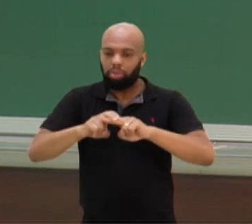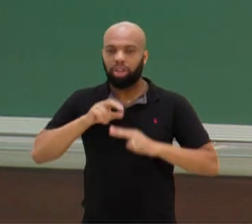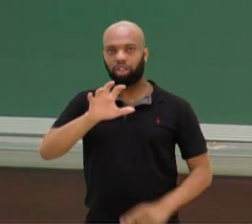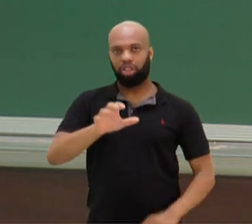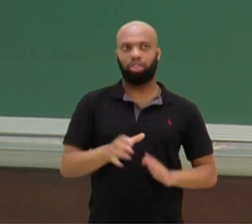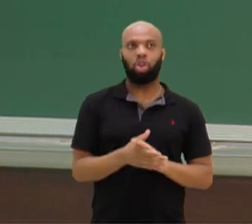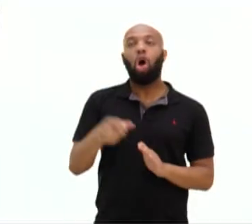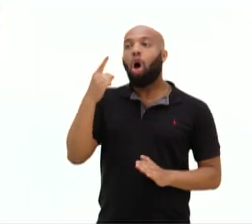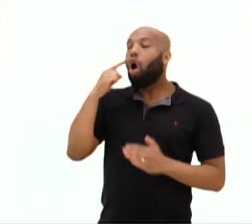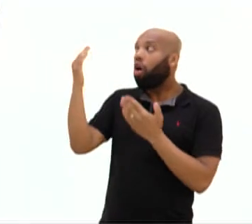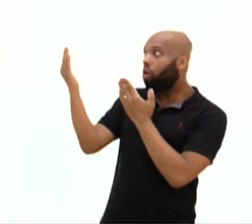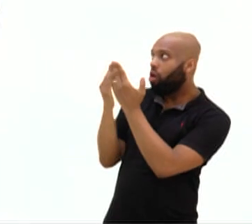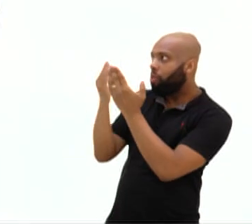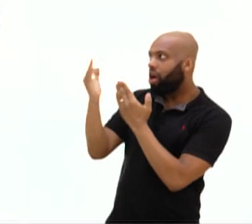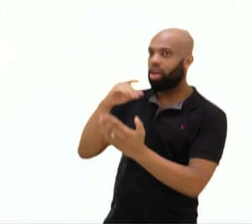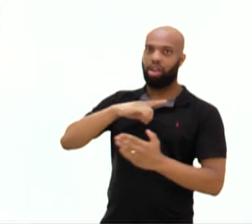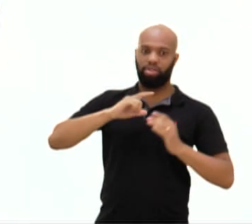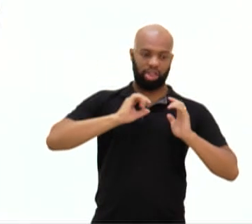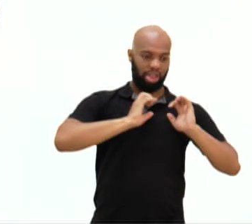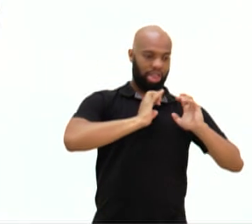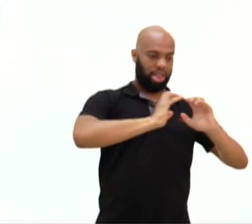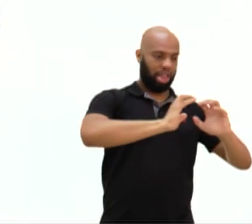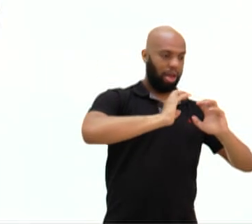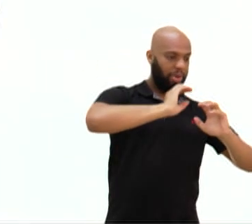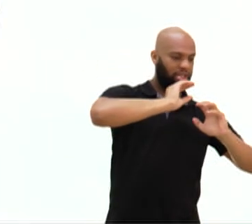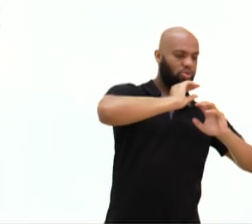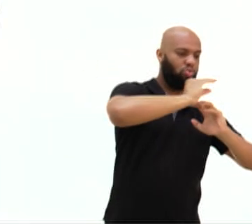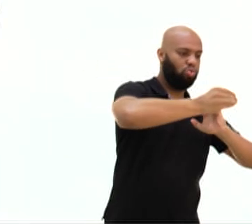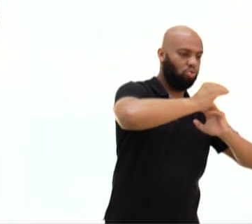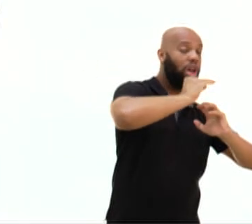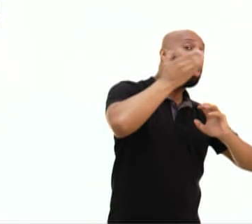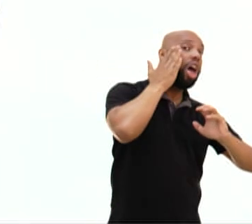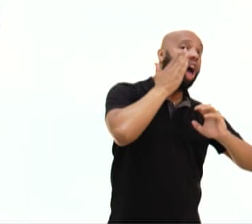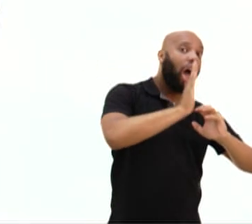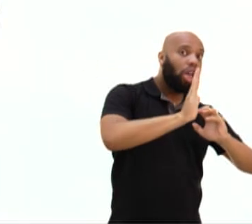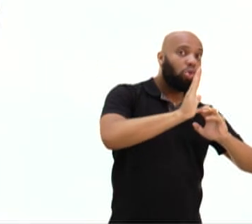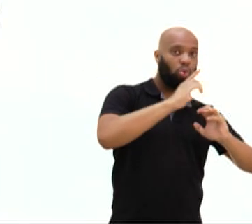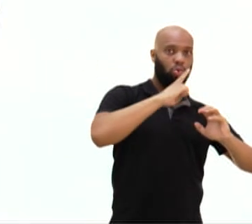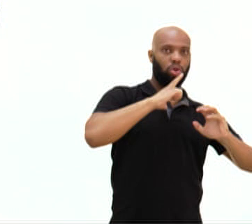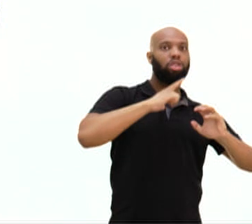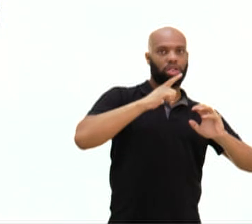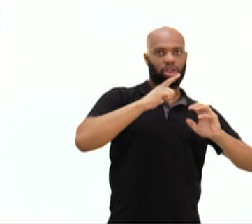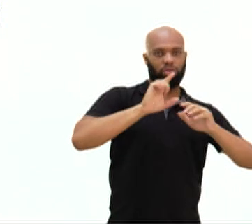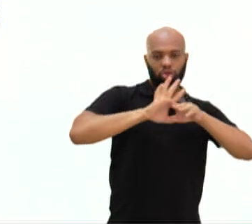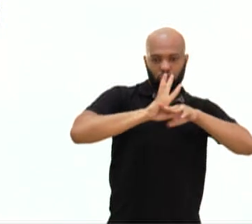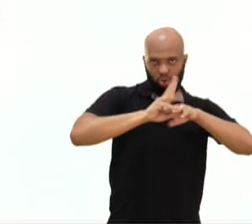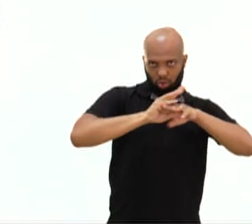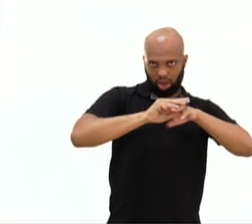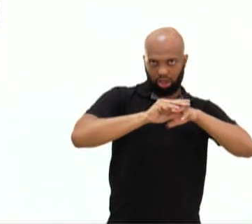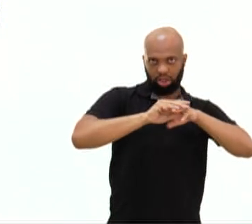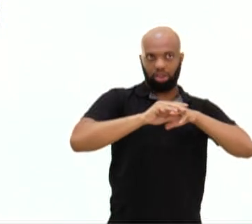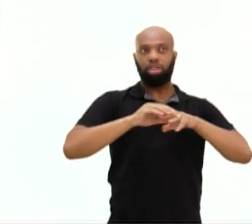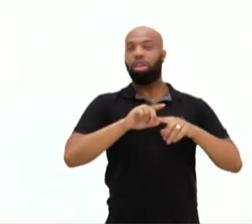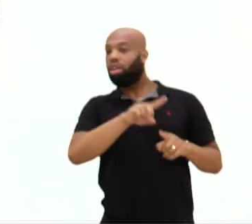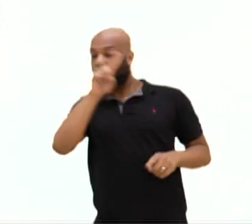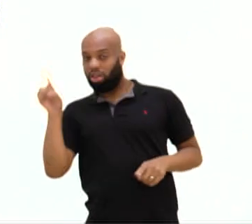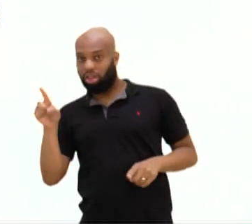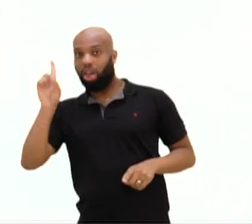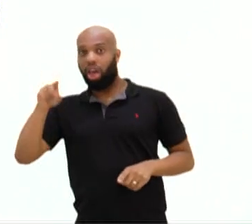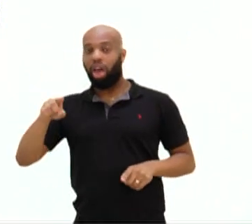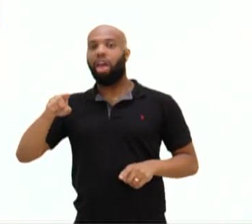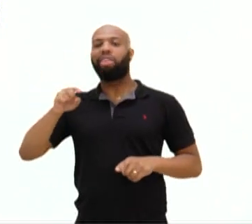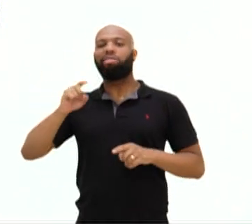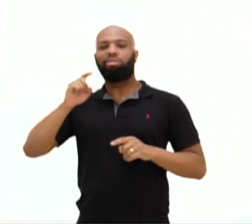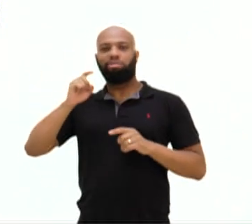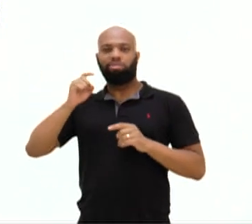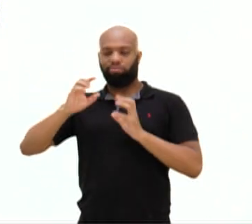está comparando, gente, tá? Duas crianças, uma com tamanho de cérebro normal e outra com microcefalia. Então, vejam,